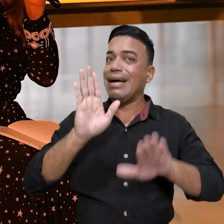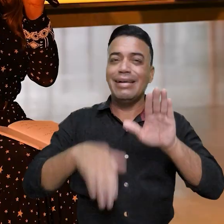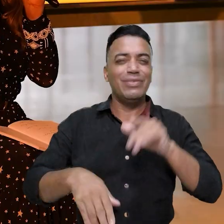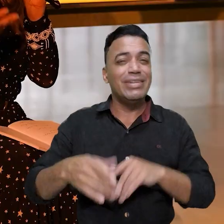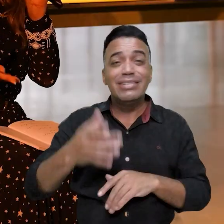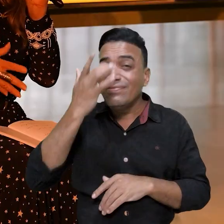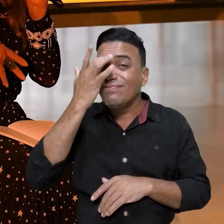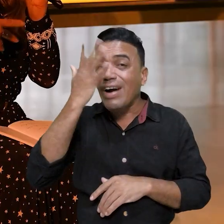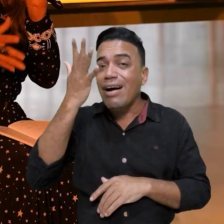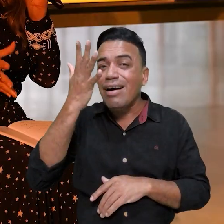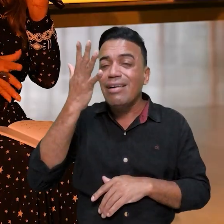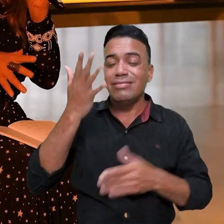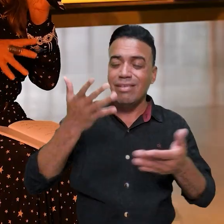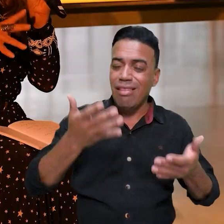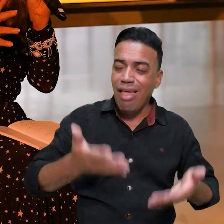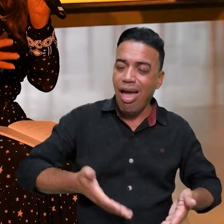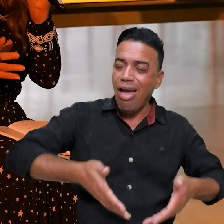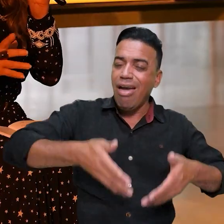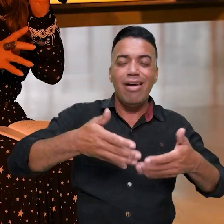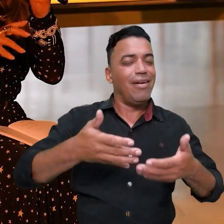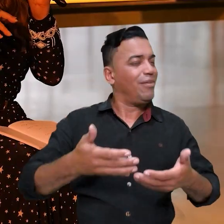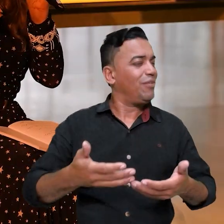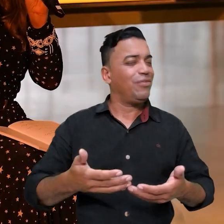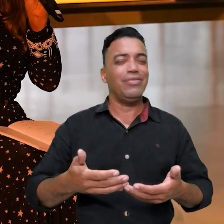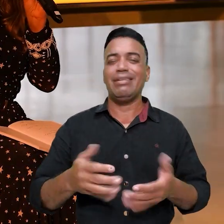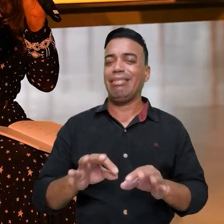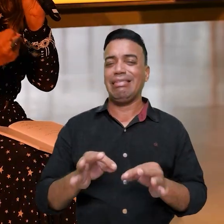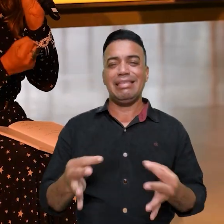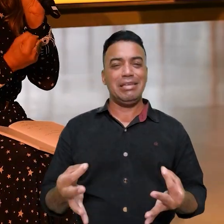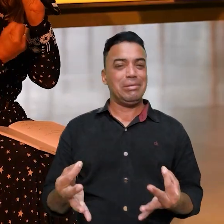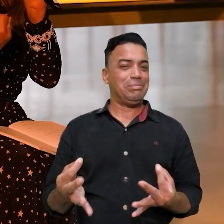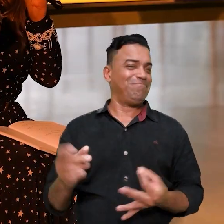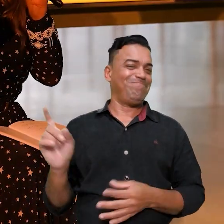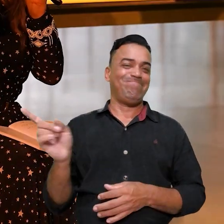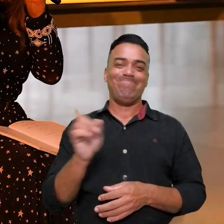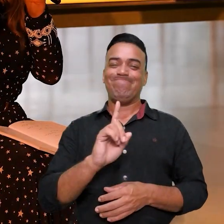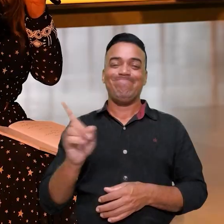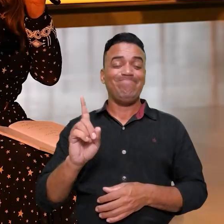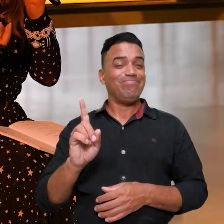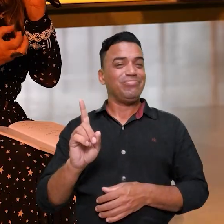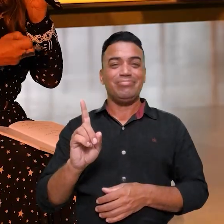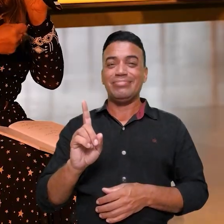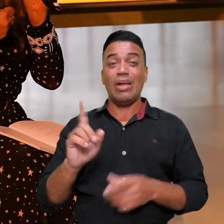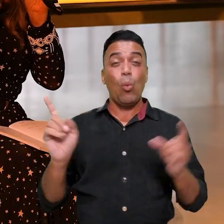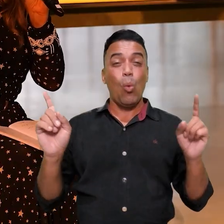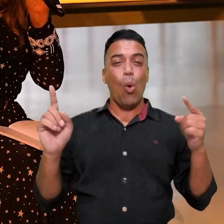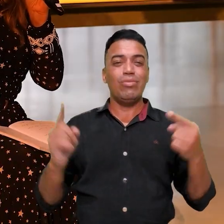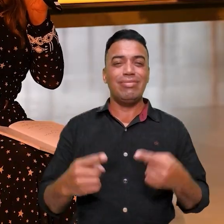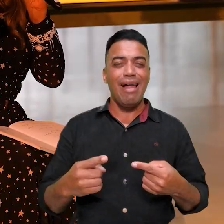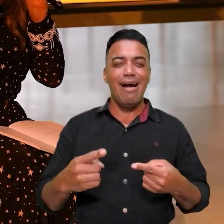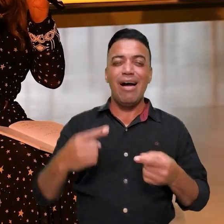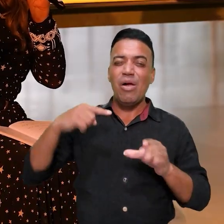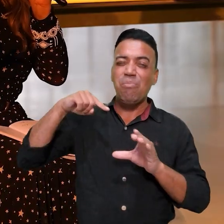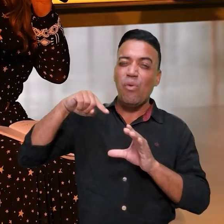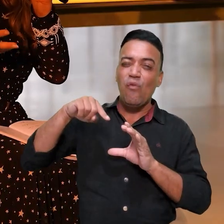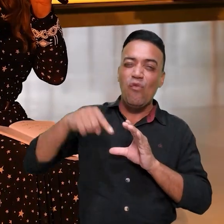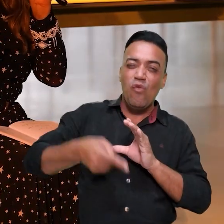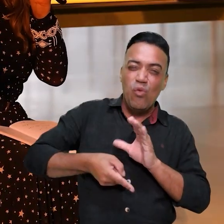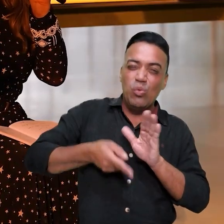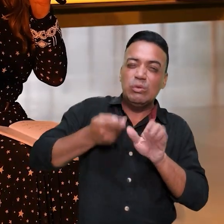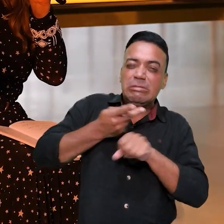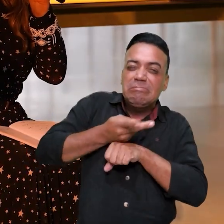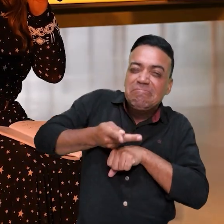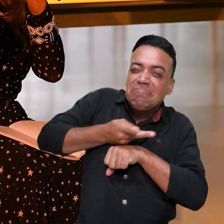fácil, leve, simples. Pelo contrário, ele tem uma busca interior que é